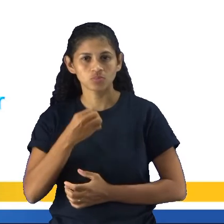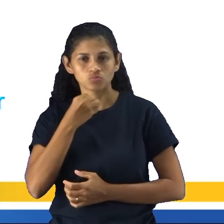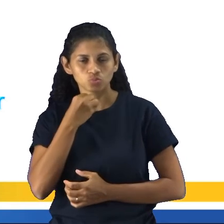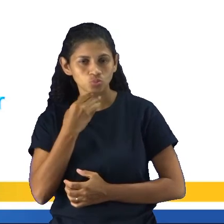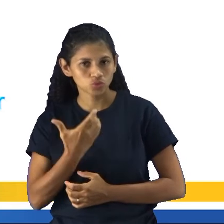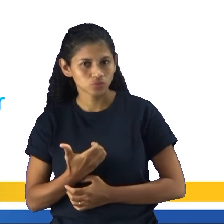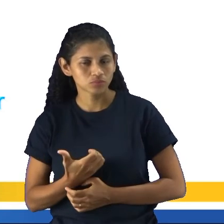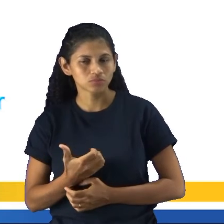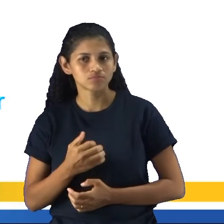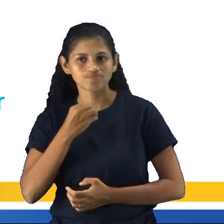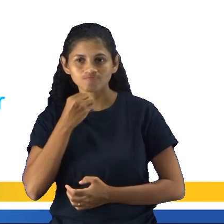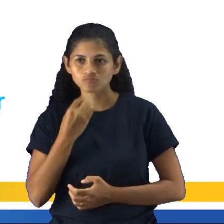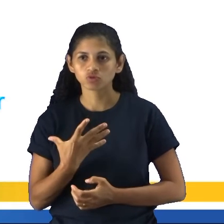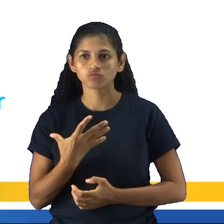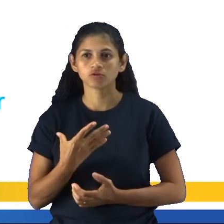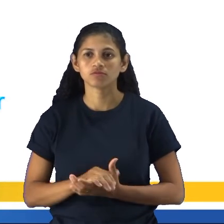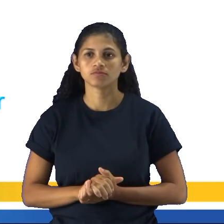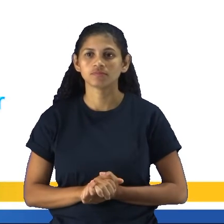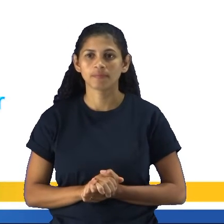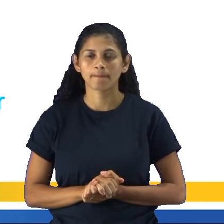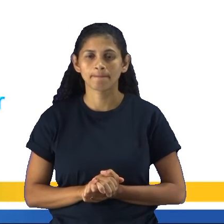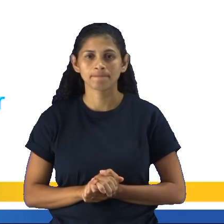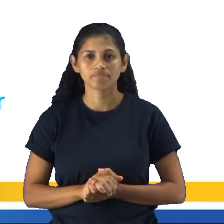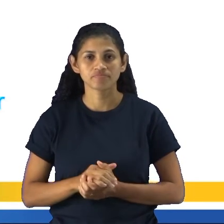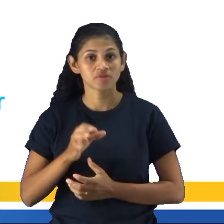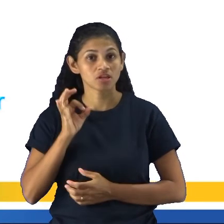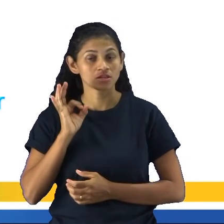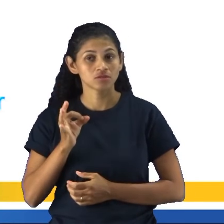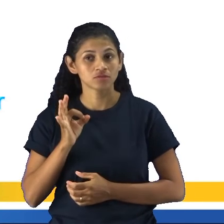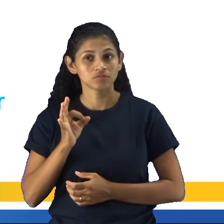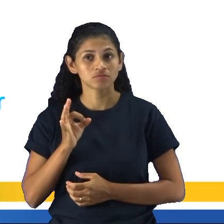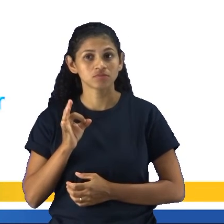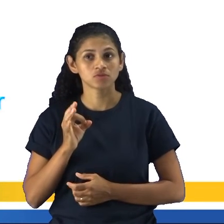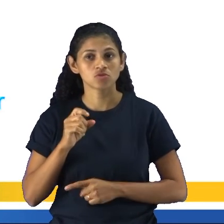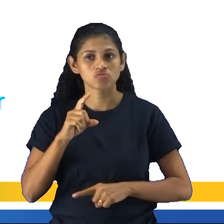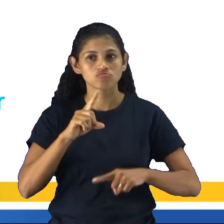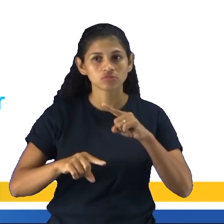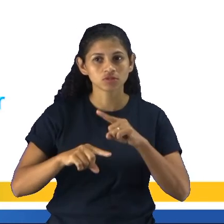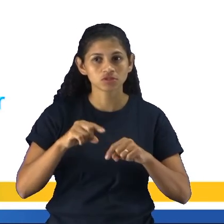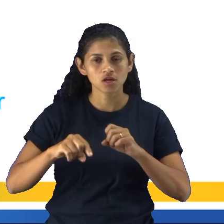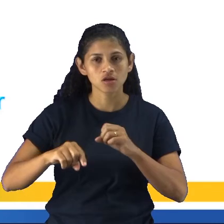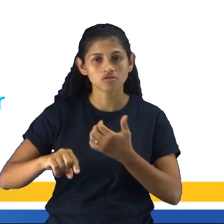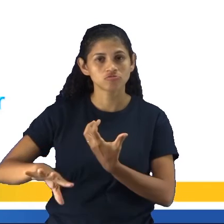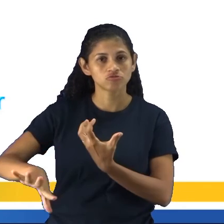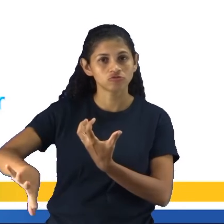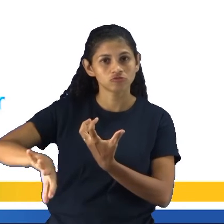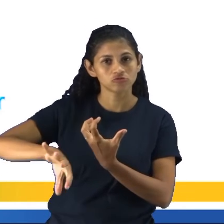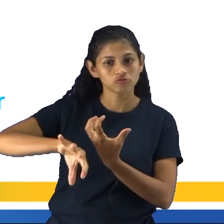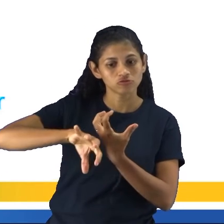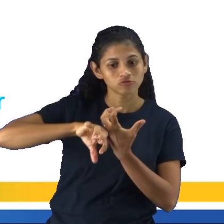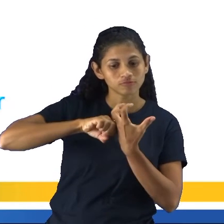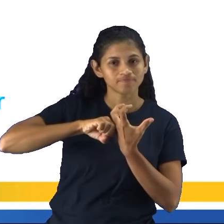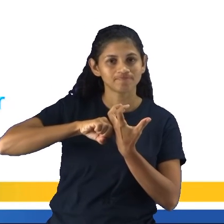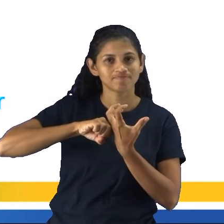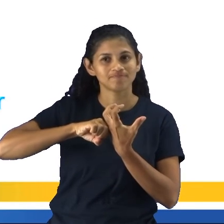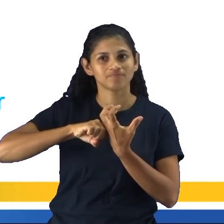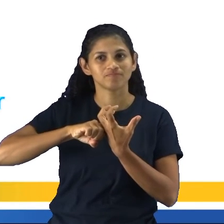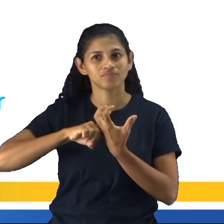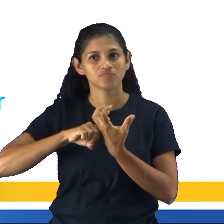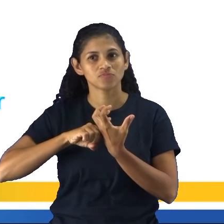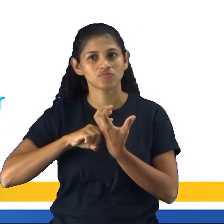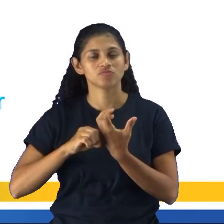Muito bem, acertou quem falou. Os materiais que são atraídos por um ímã são chamados de